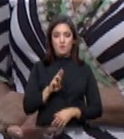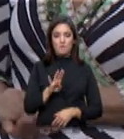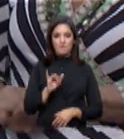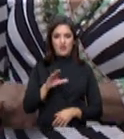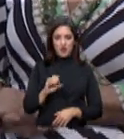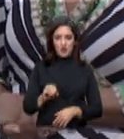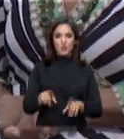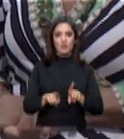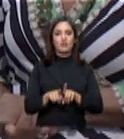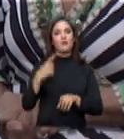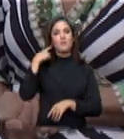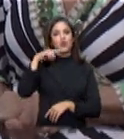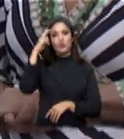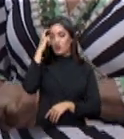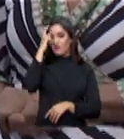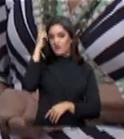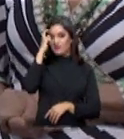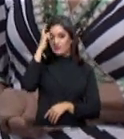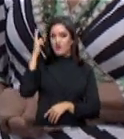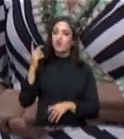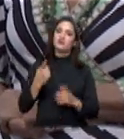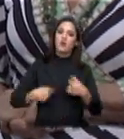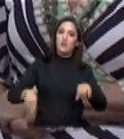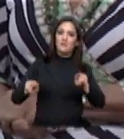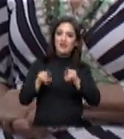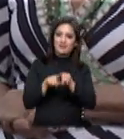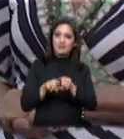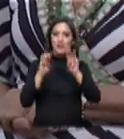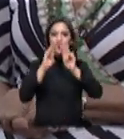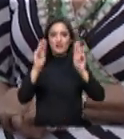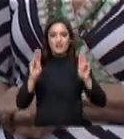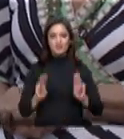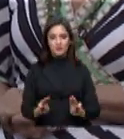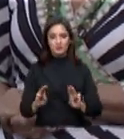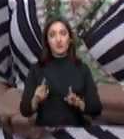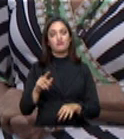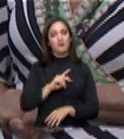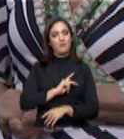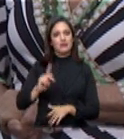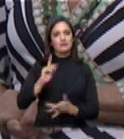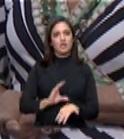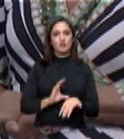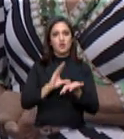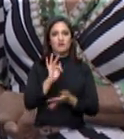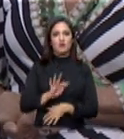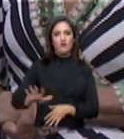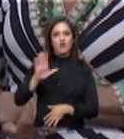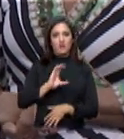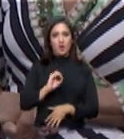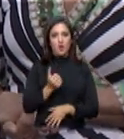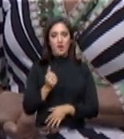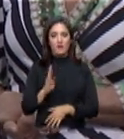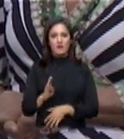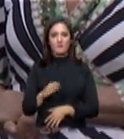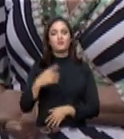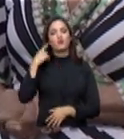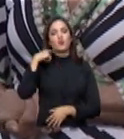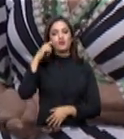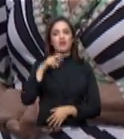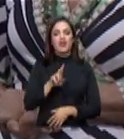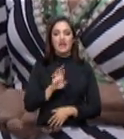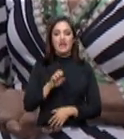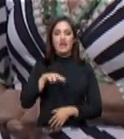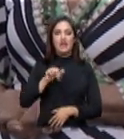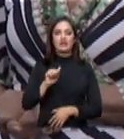nosso parceiro nesse museu, presidente do Conselho Federal da Ordem dos Advogados do Brasil, doutora Renata Gil, essa